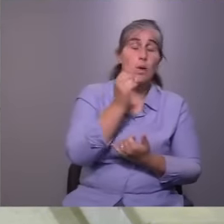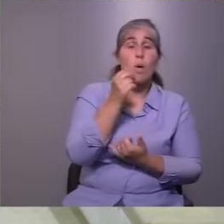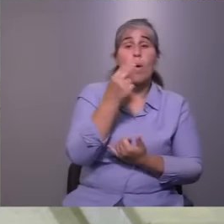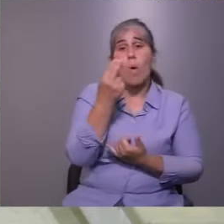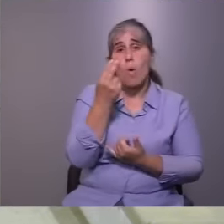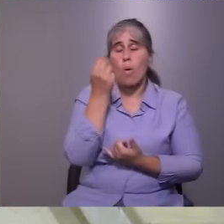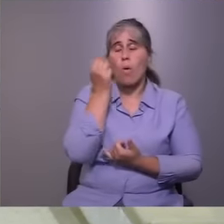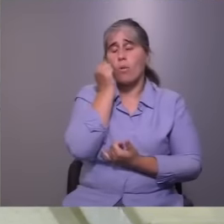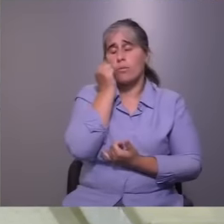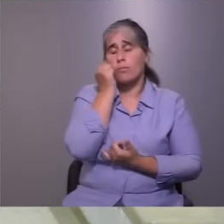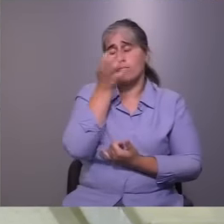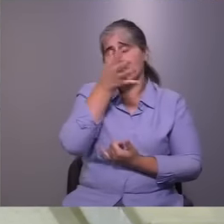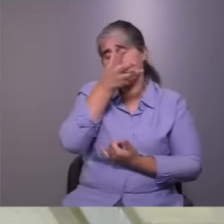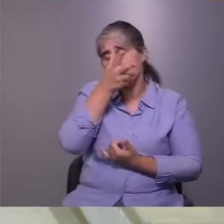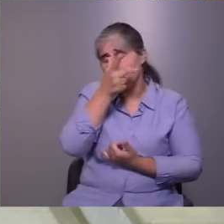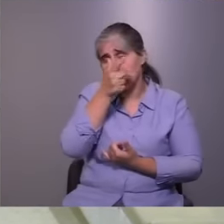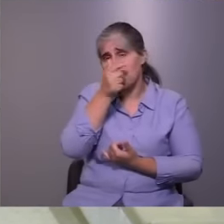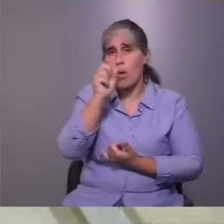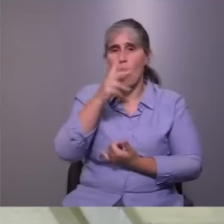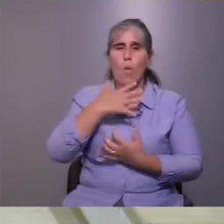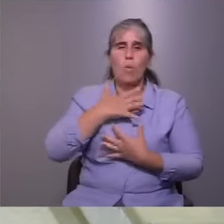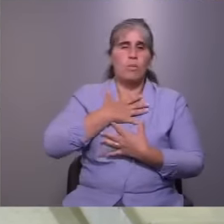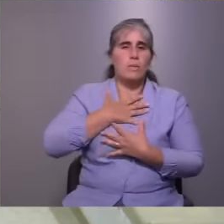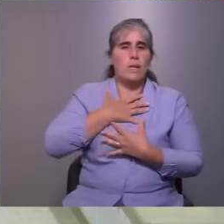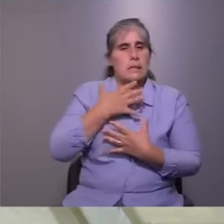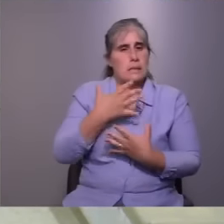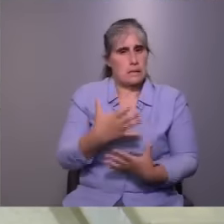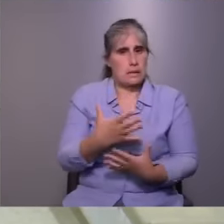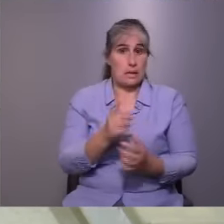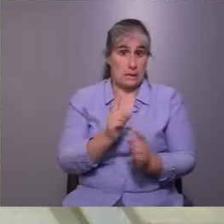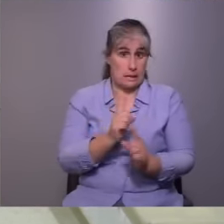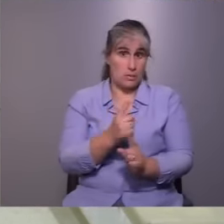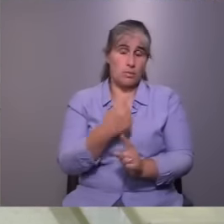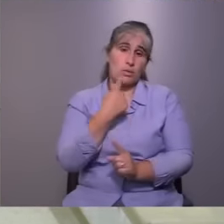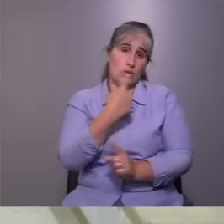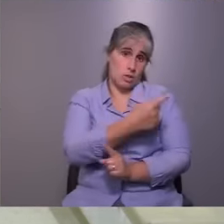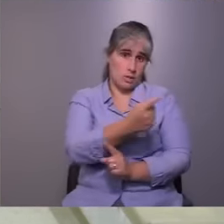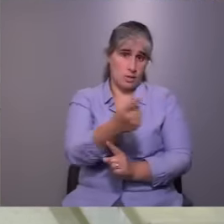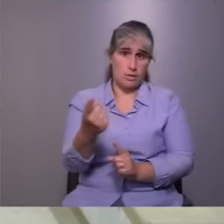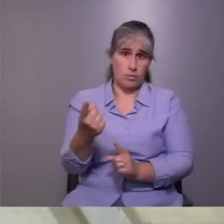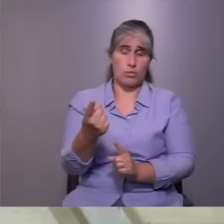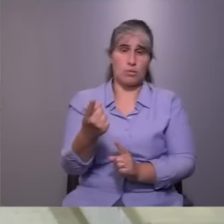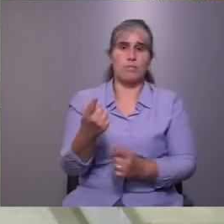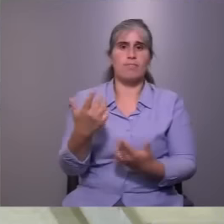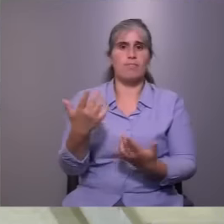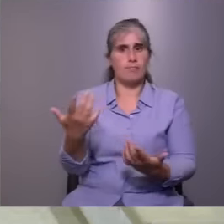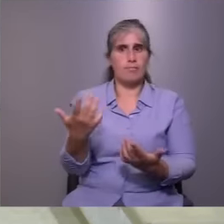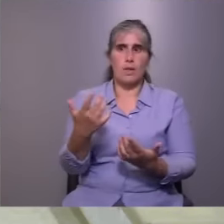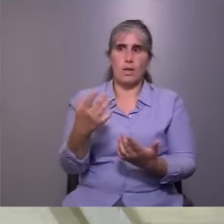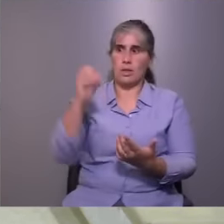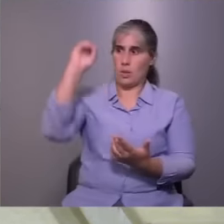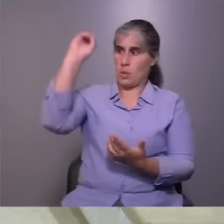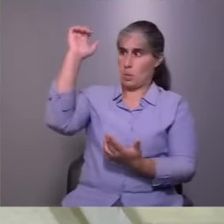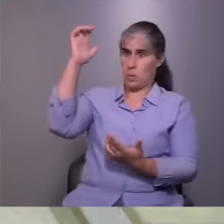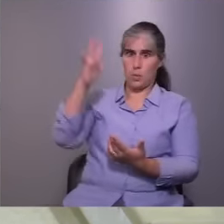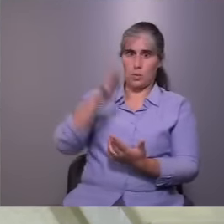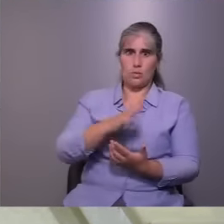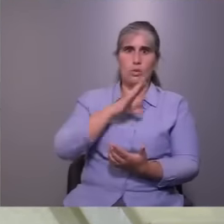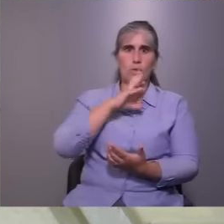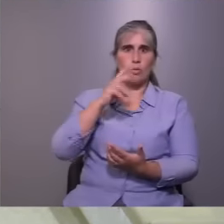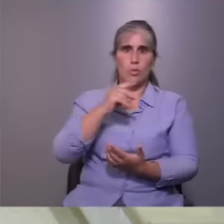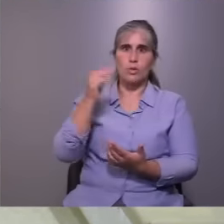irmãos. Nos momentos de alegria, mas também nos momentos de dor e de cansaço. Cantamos por